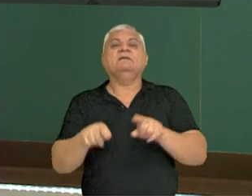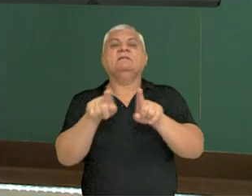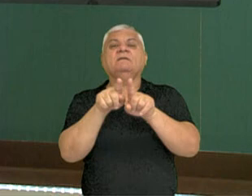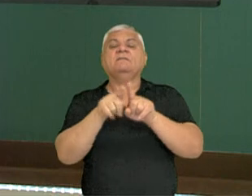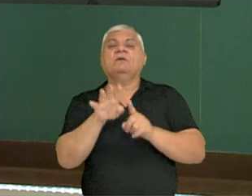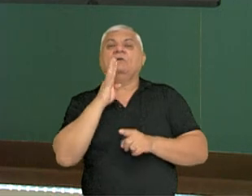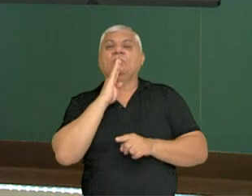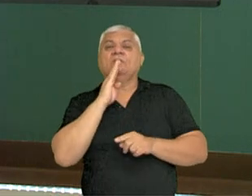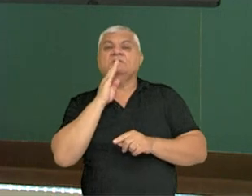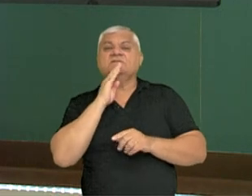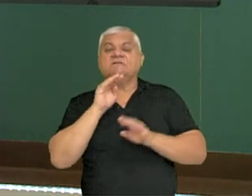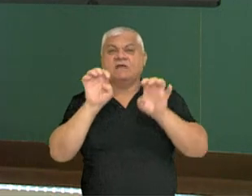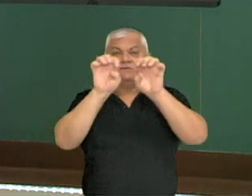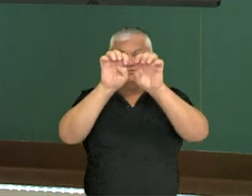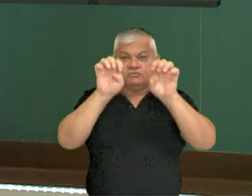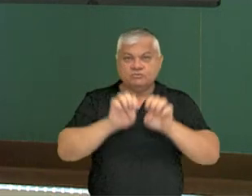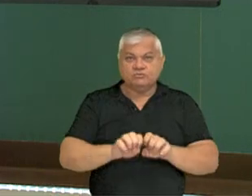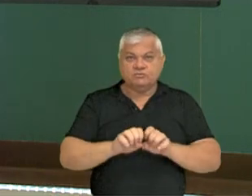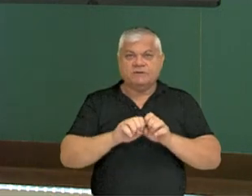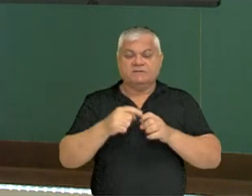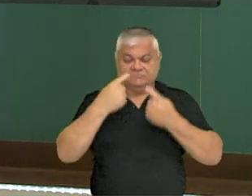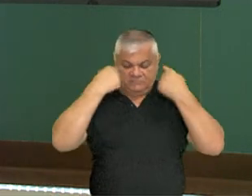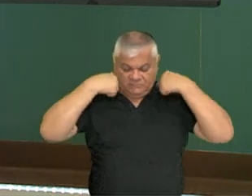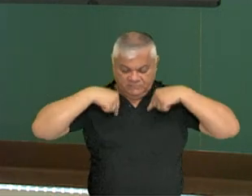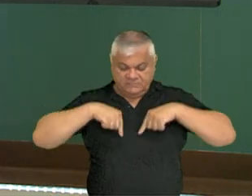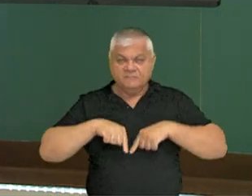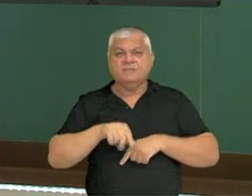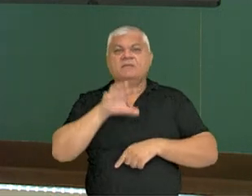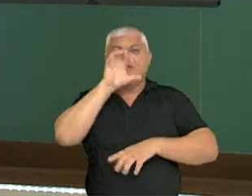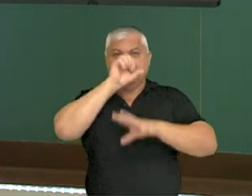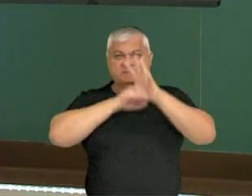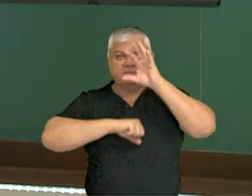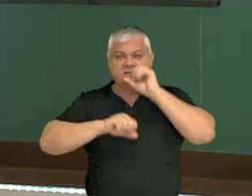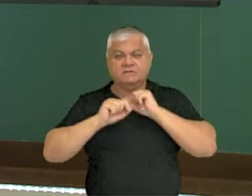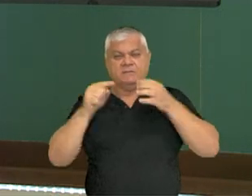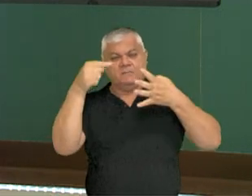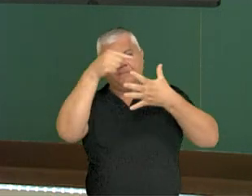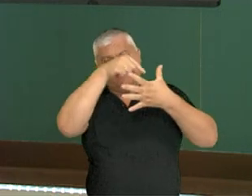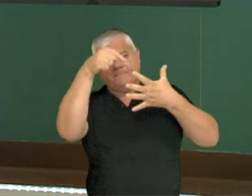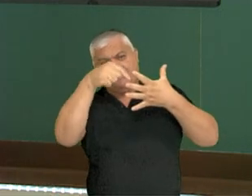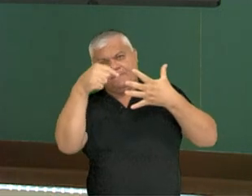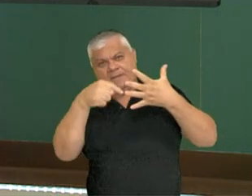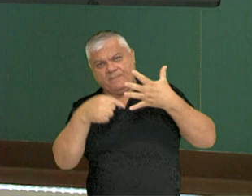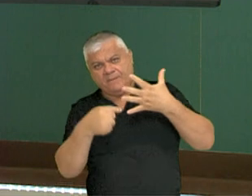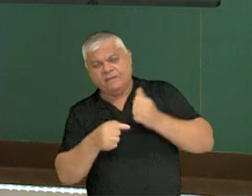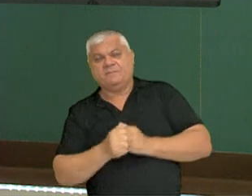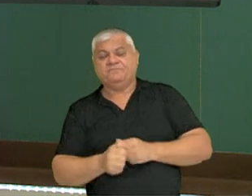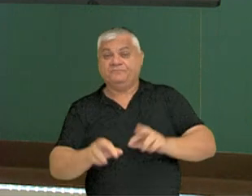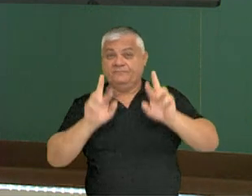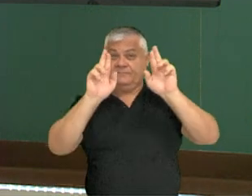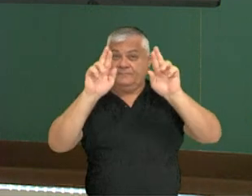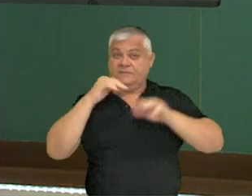as estruturas do sistema respiratório e as suas funções. Espero que você tenha